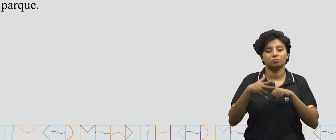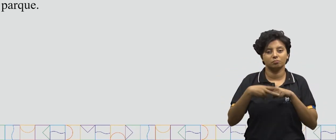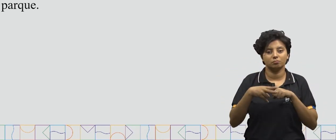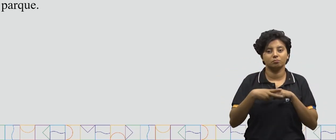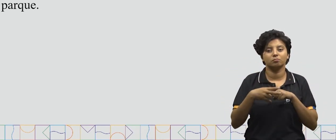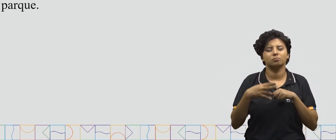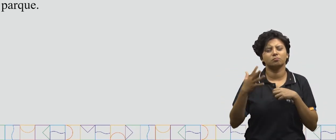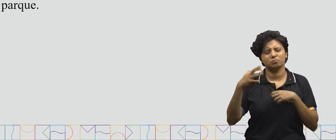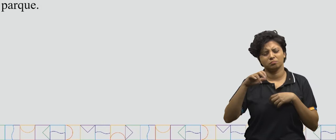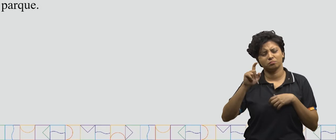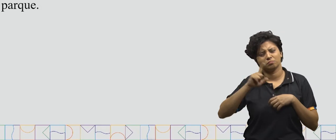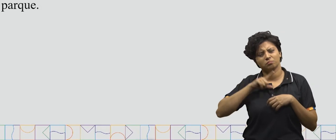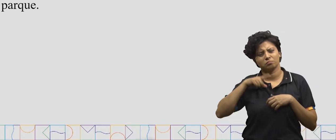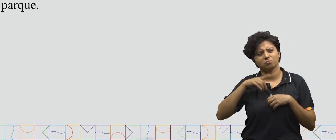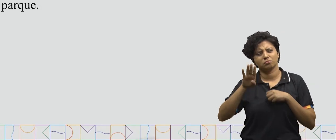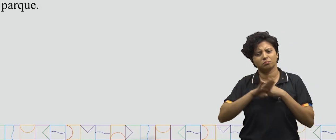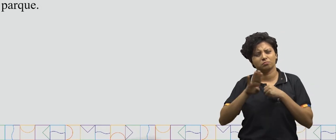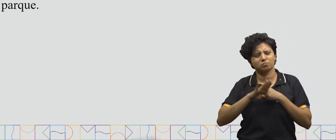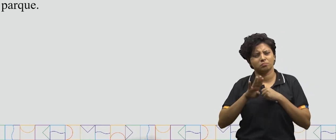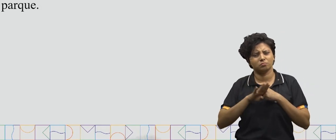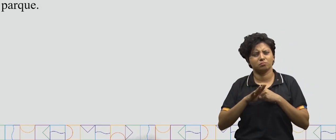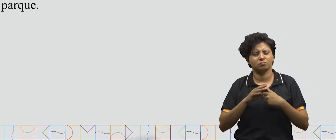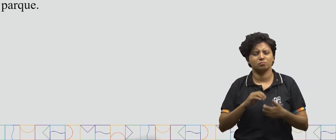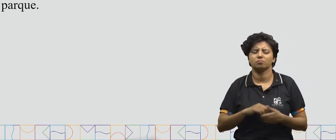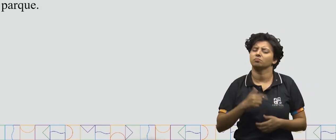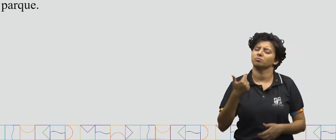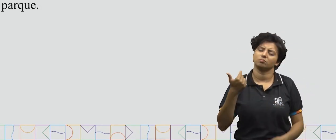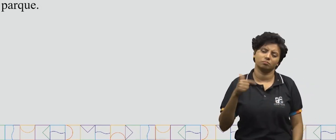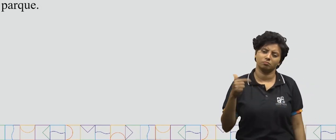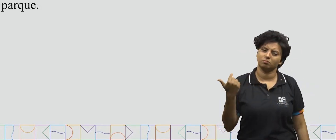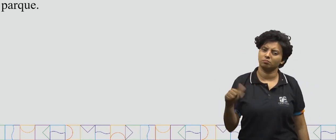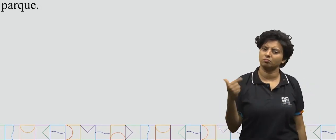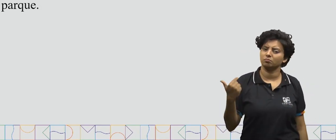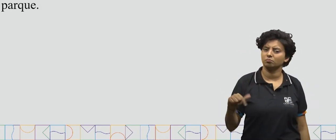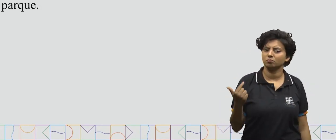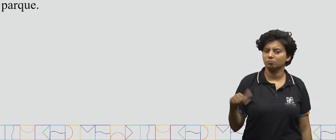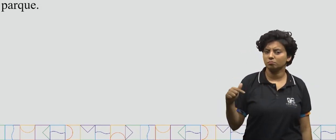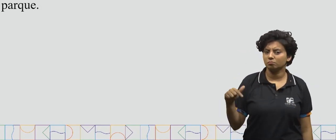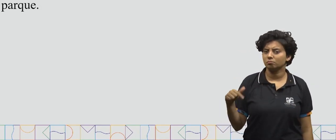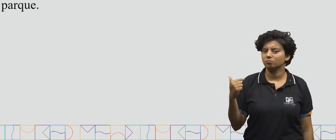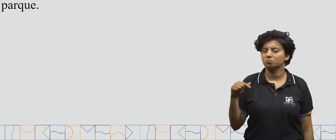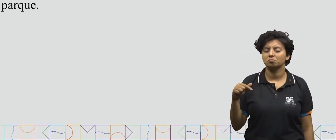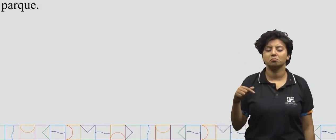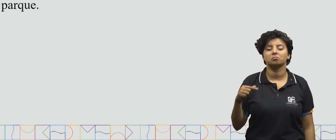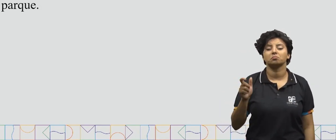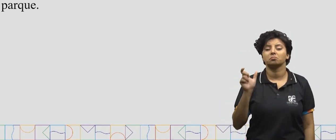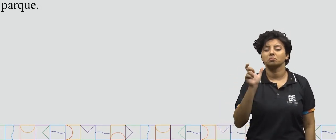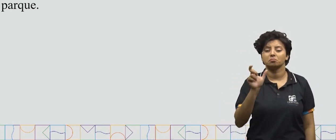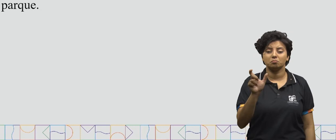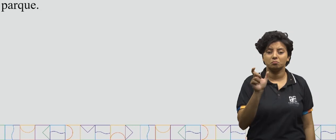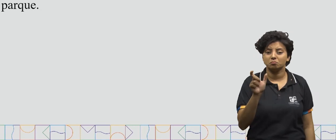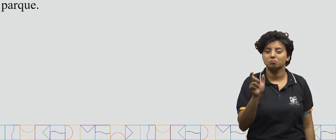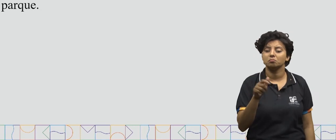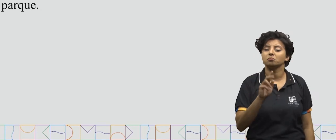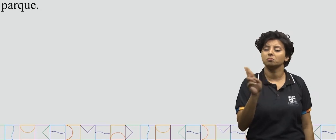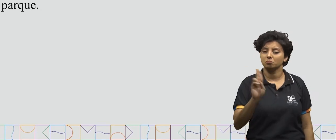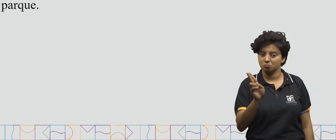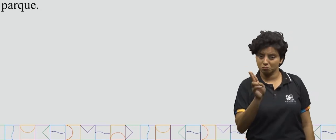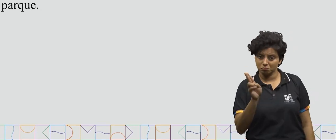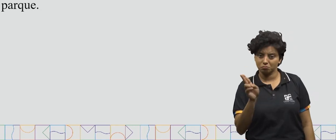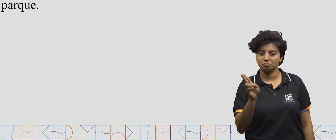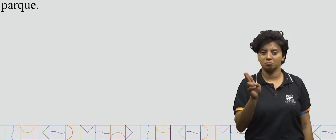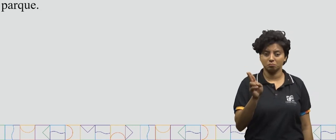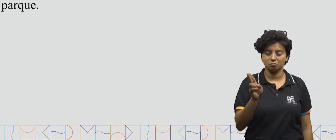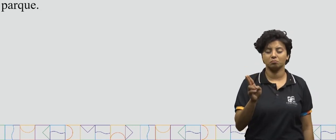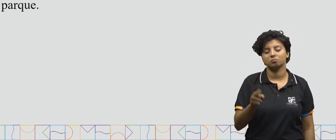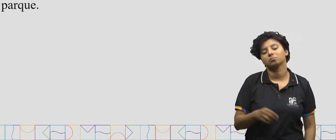que nós temos algum substantivo nessa frase? Não, não temos. Não tem nenhuma palavra que está nomeando alguma